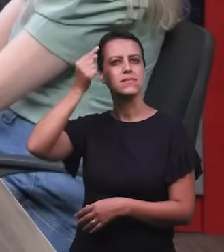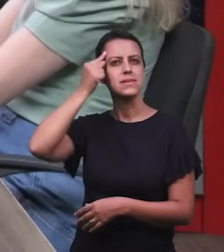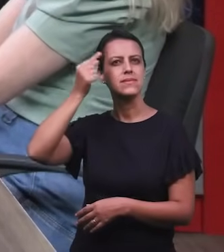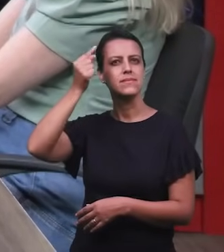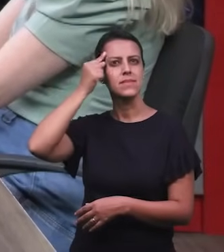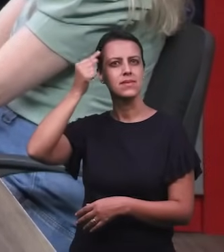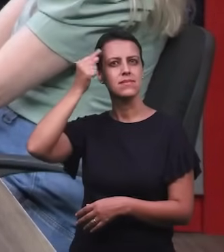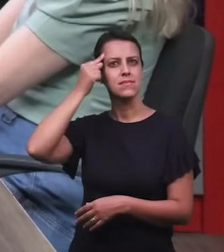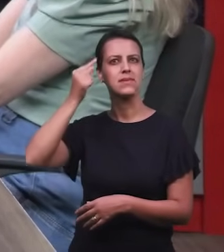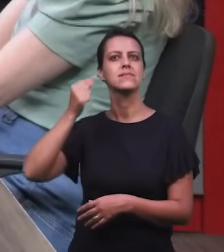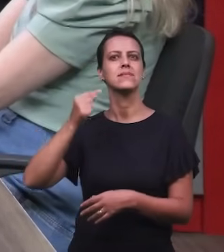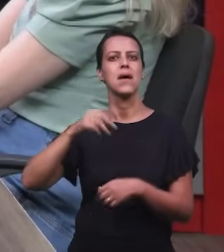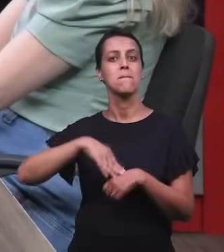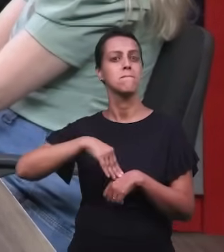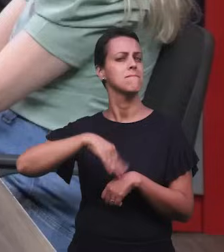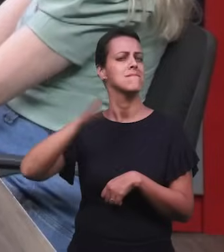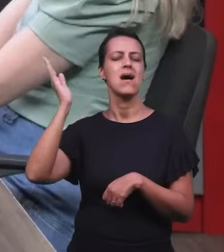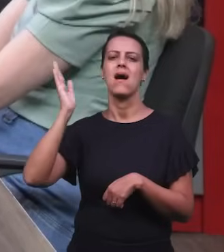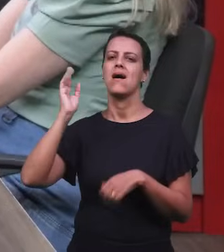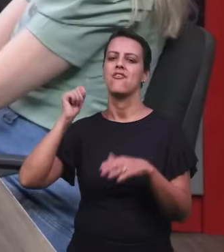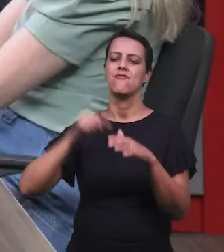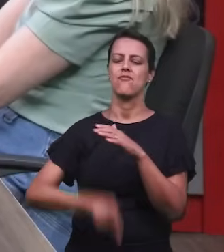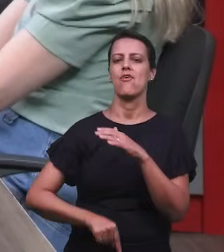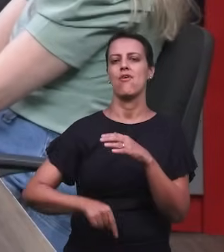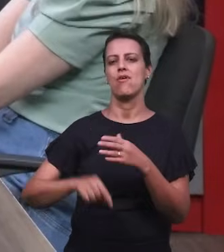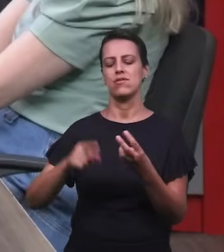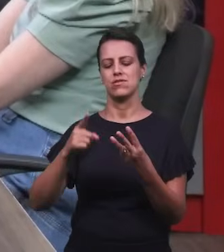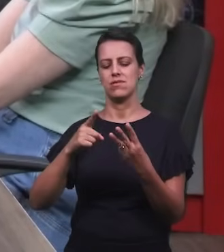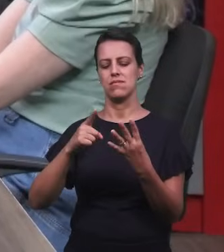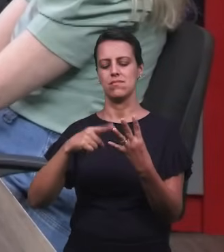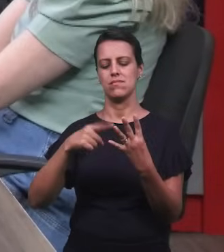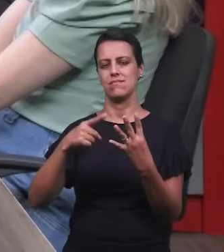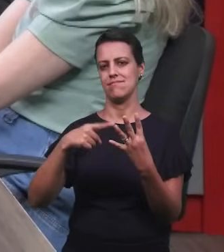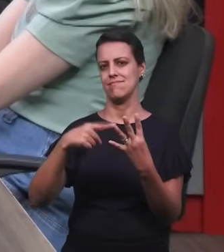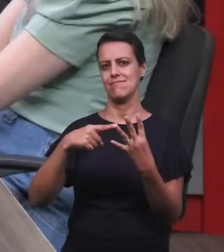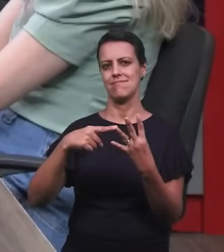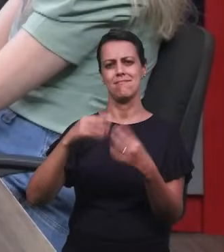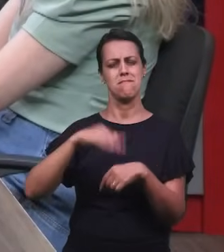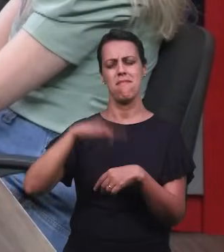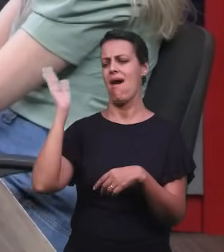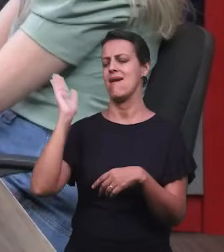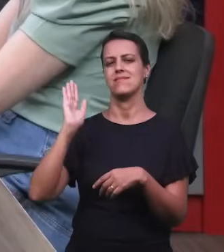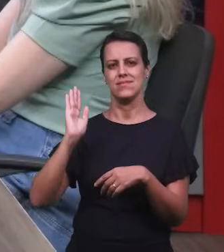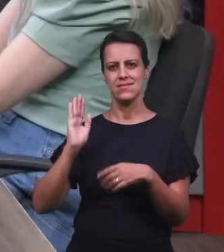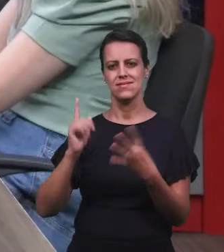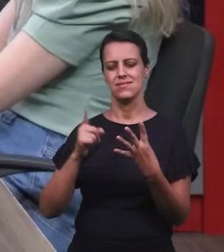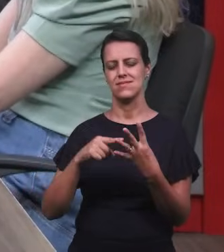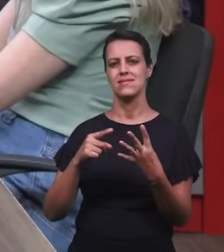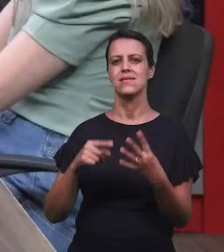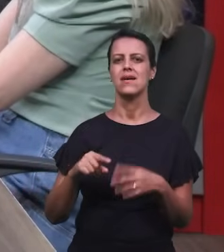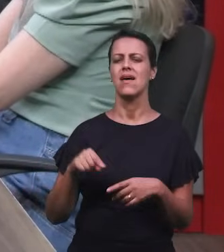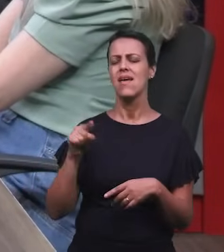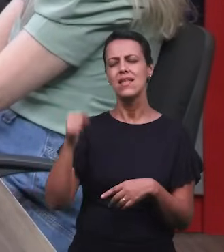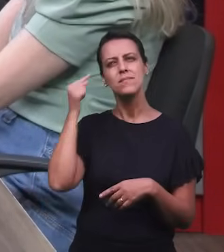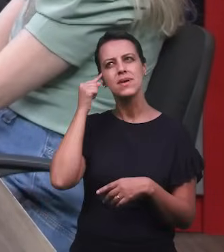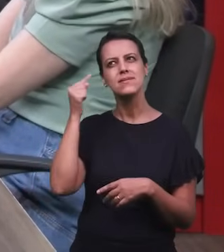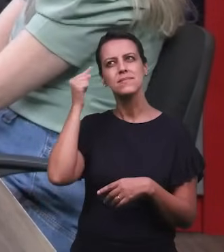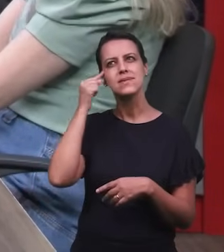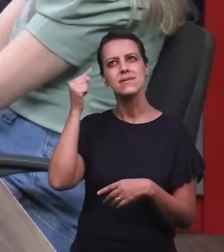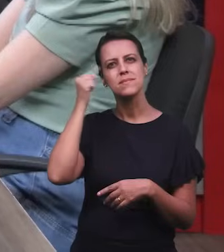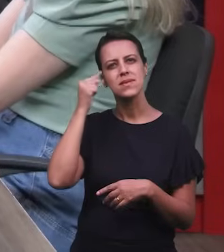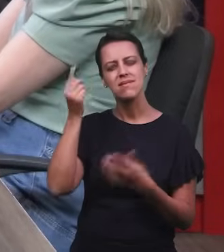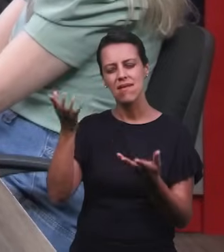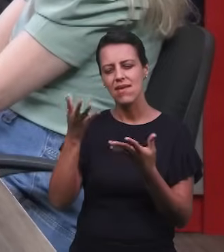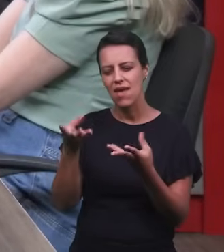são até mais metódicos e mais detalhistas do que os melancólicos. Então, eles pensam muito, prezam